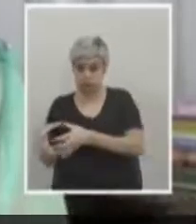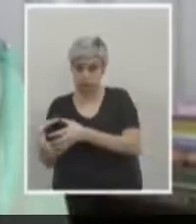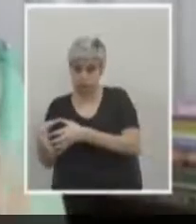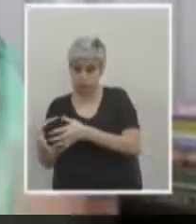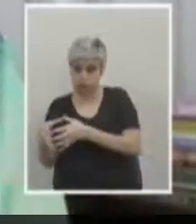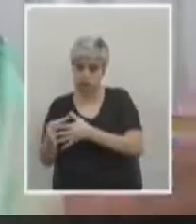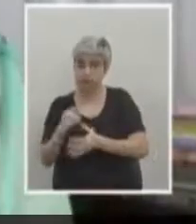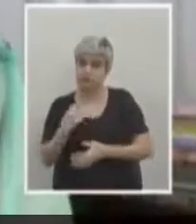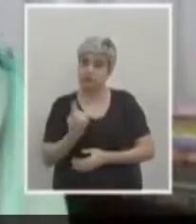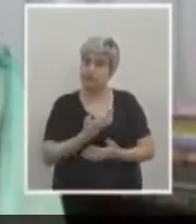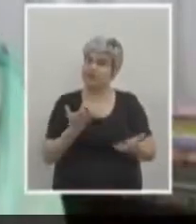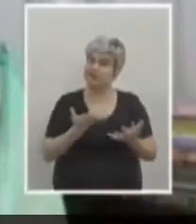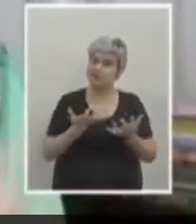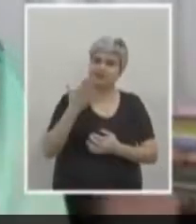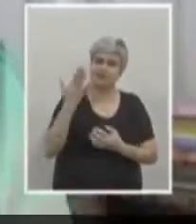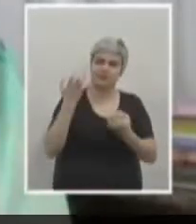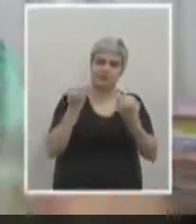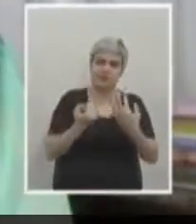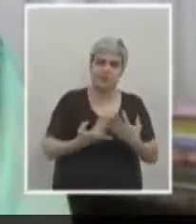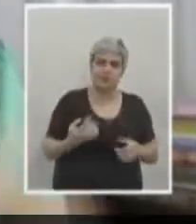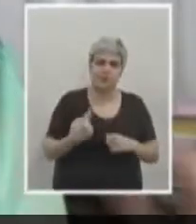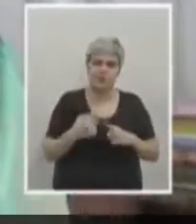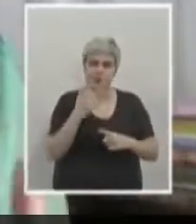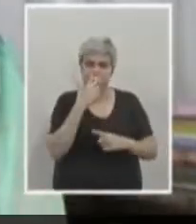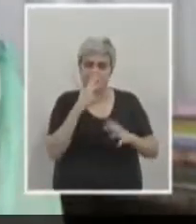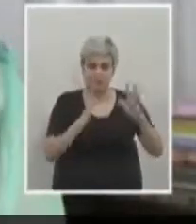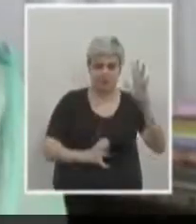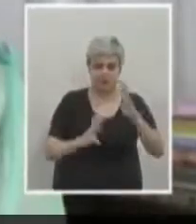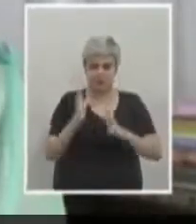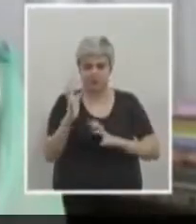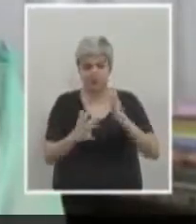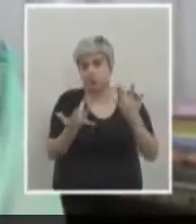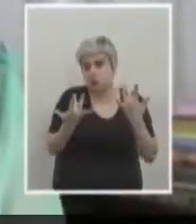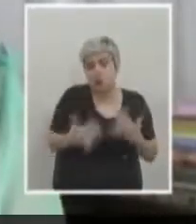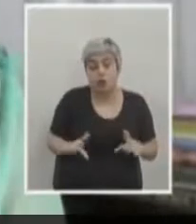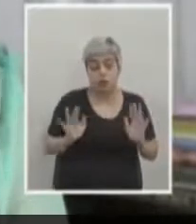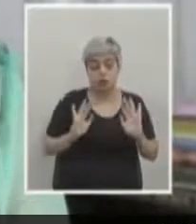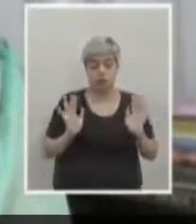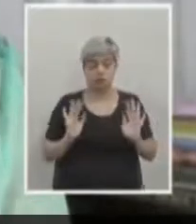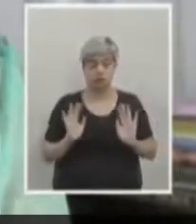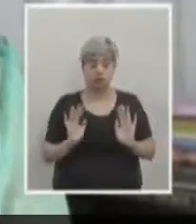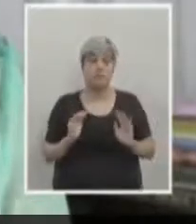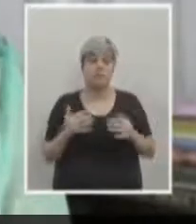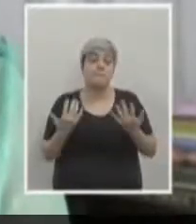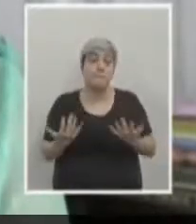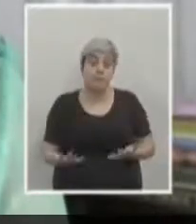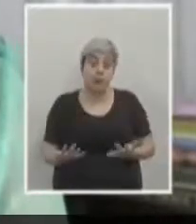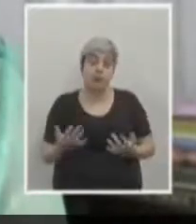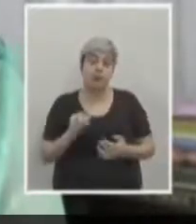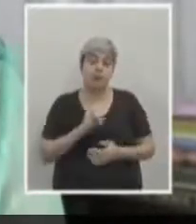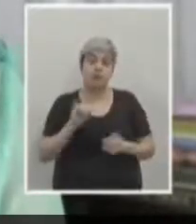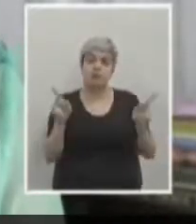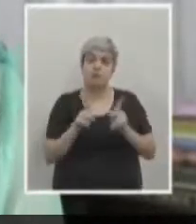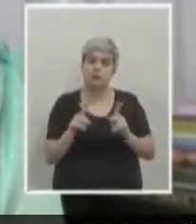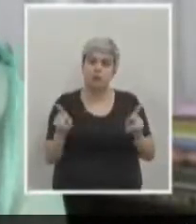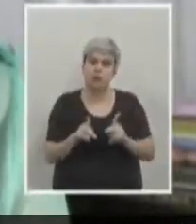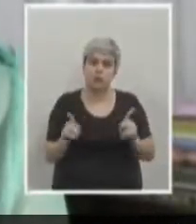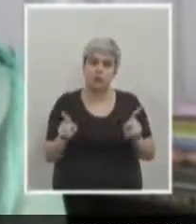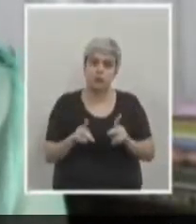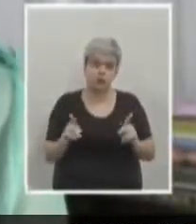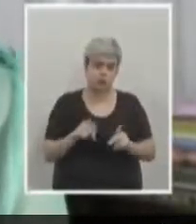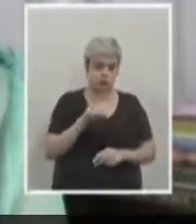gostaria até nem de ficar citando isso, porque parece que é uma briga, né, e a gente não queria colocar dessa forma. Mas, assim, quando o professor ele sai, eu queria